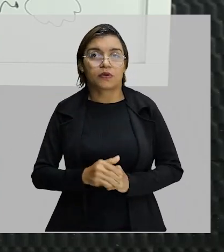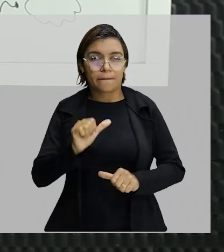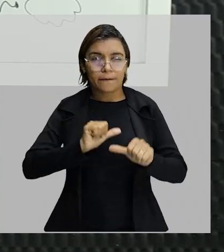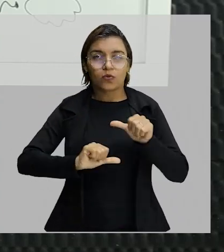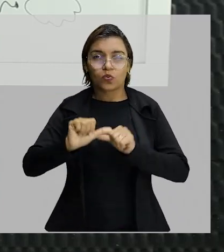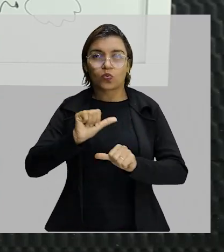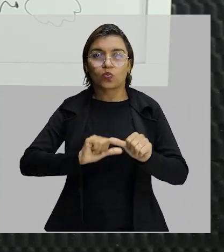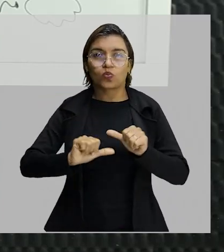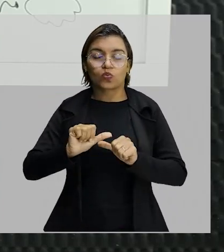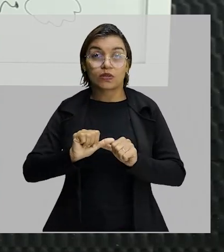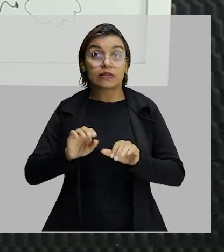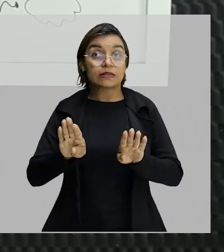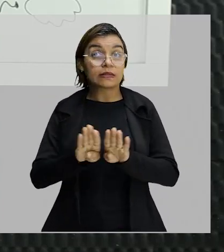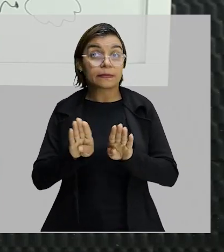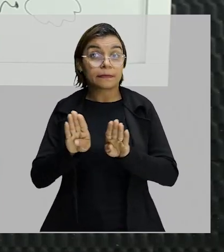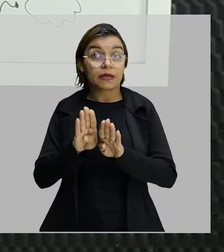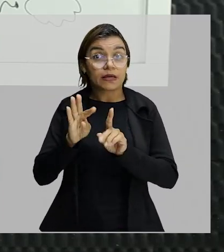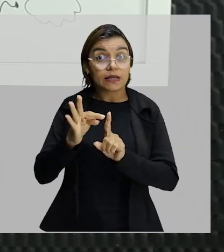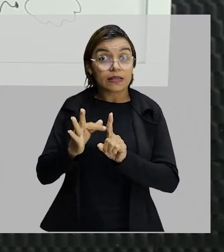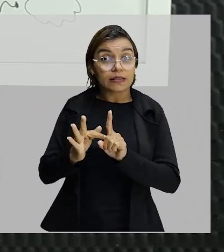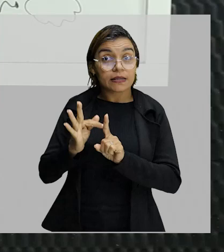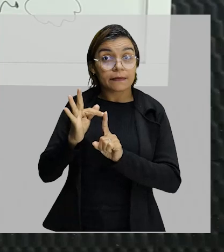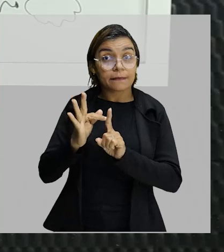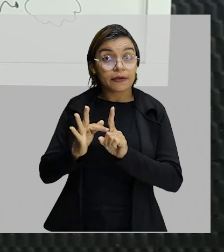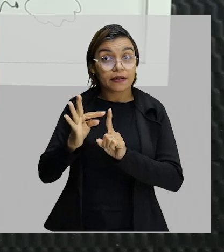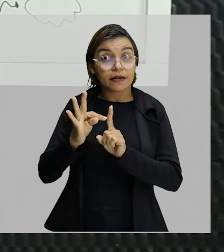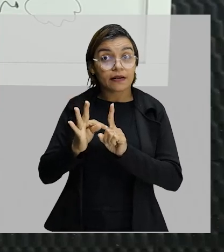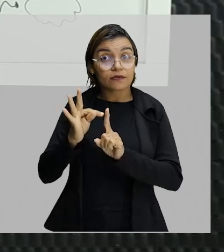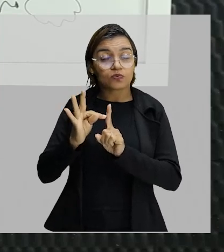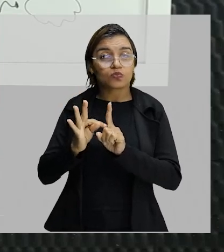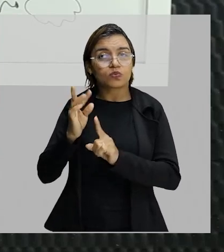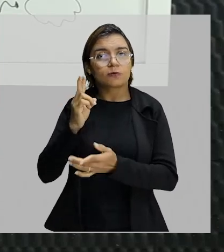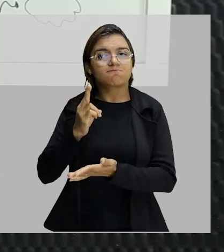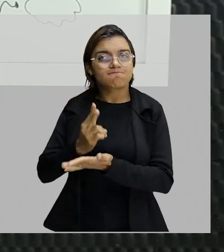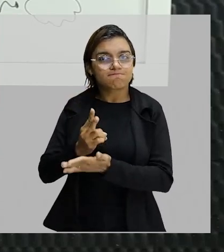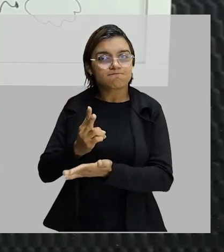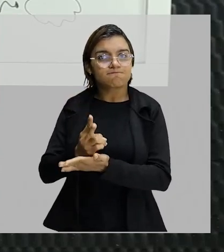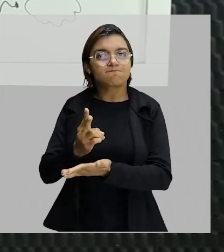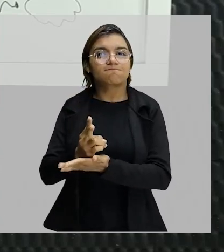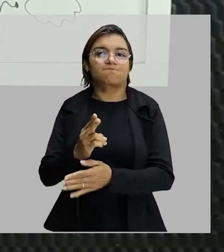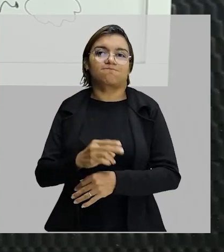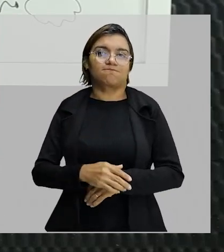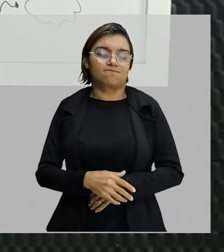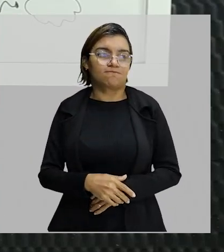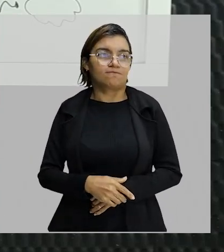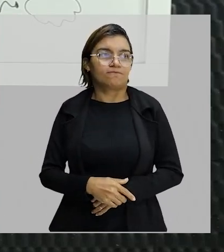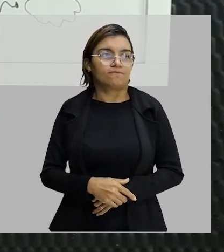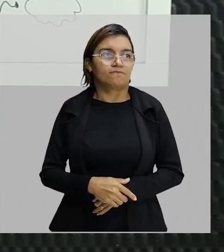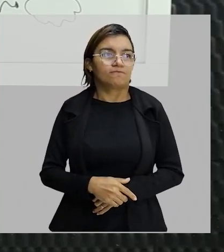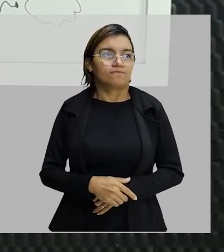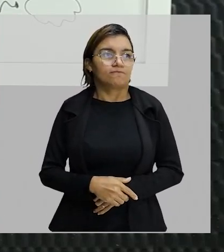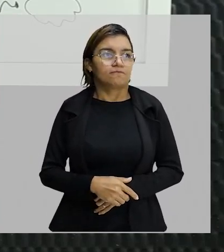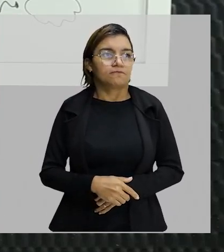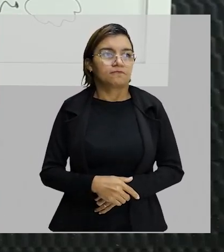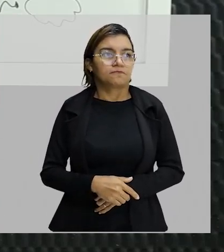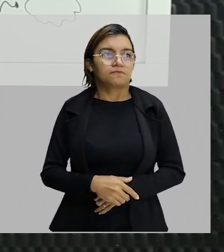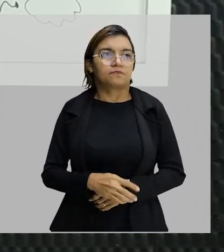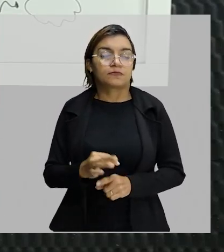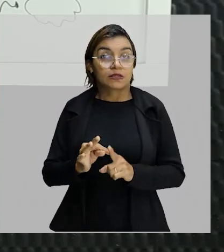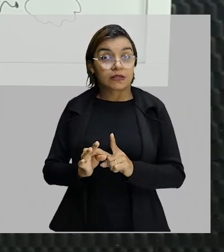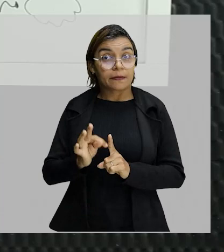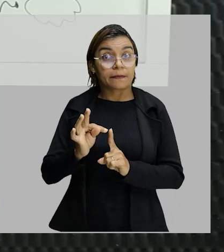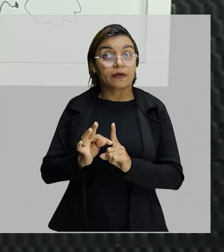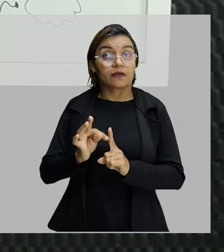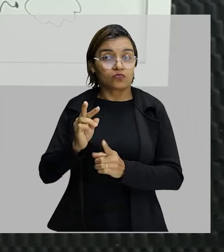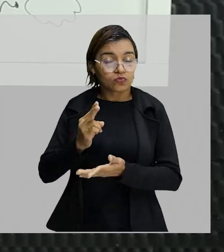e a temperatura constante. certo? A temperatura ela